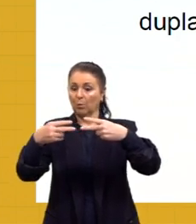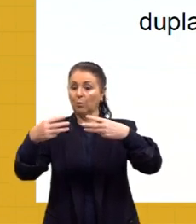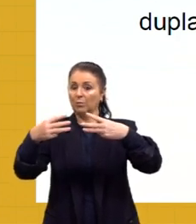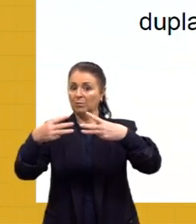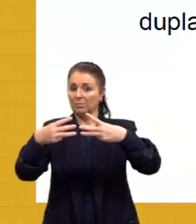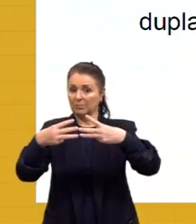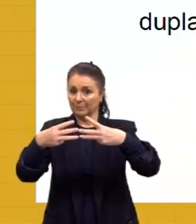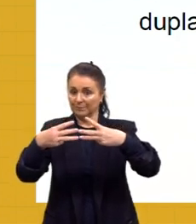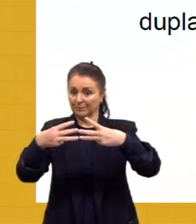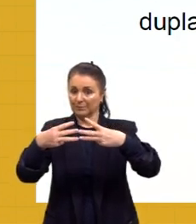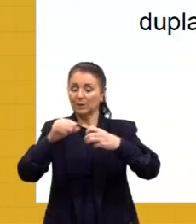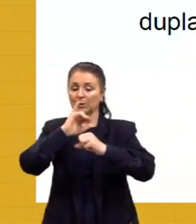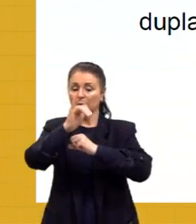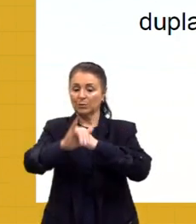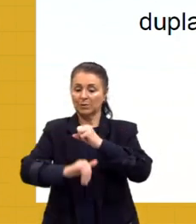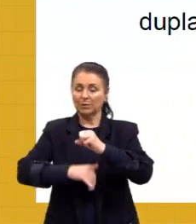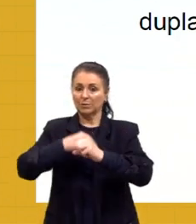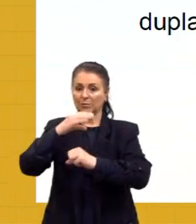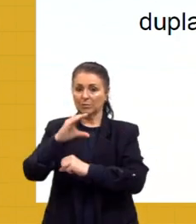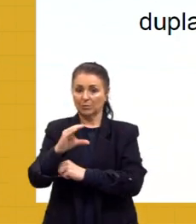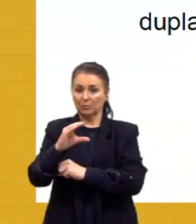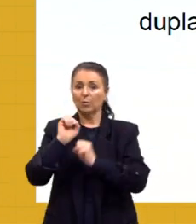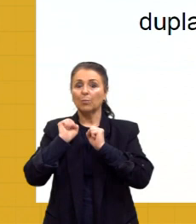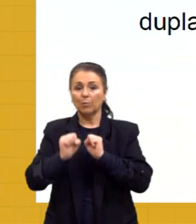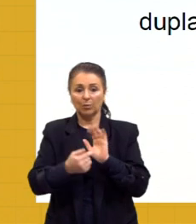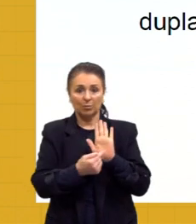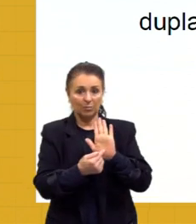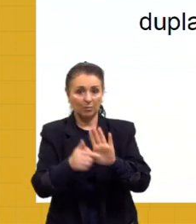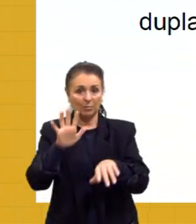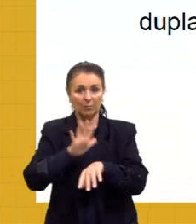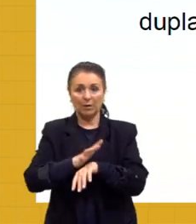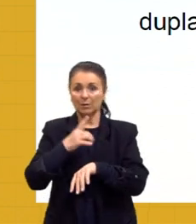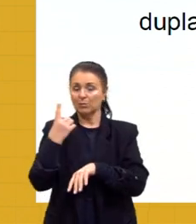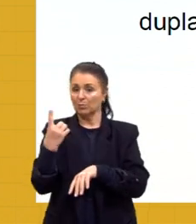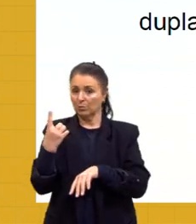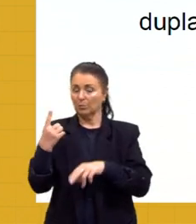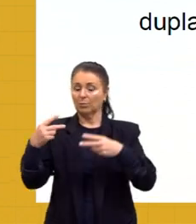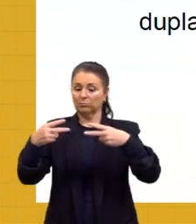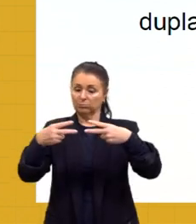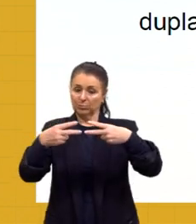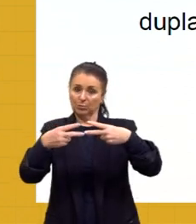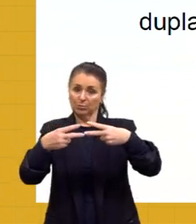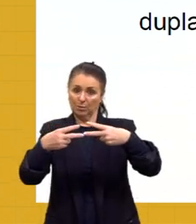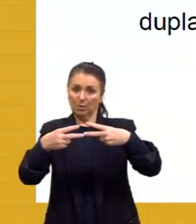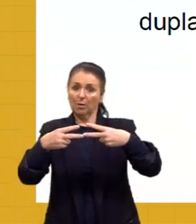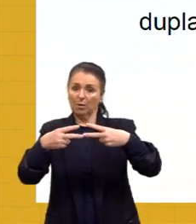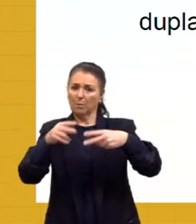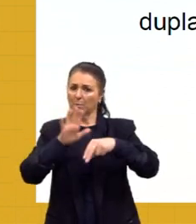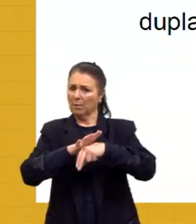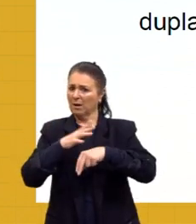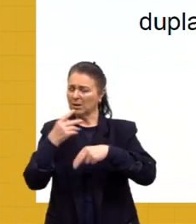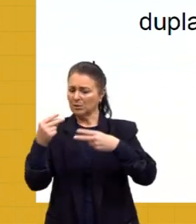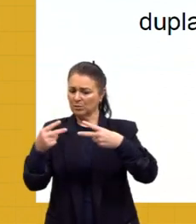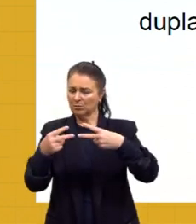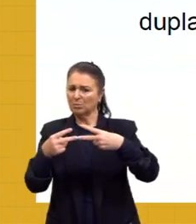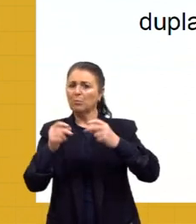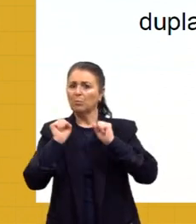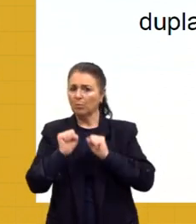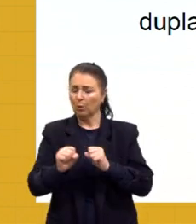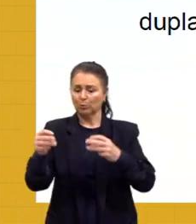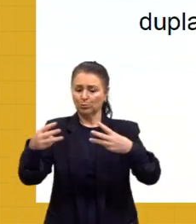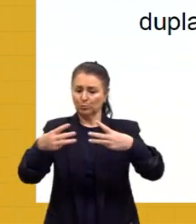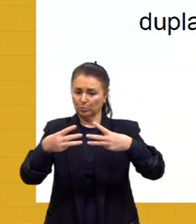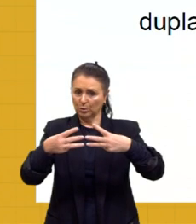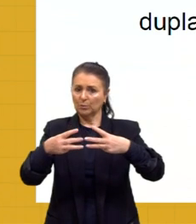tripla entre os átomos de carbono pode apresentar mais de uma ligação dupla pode pode apresentar a ligação do ligação